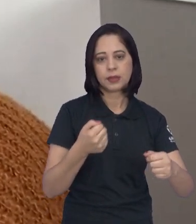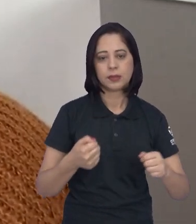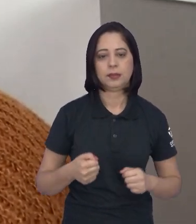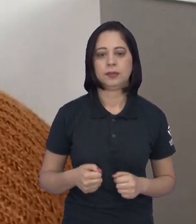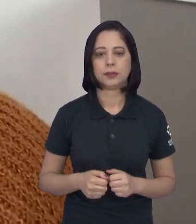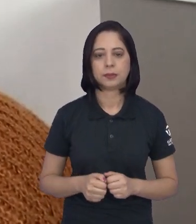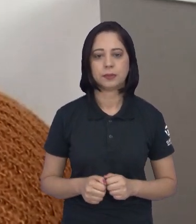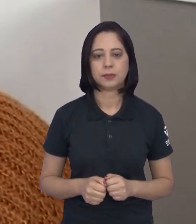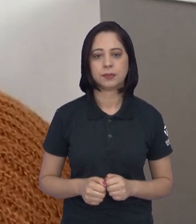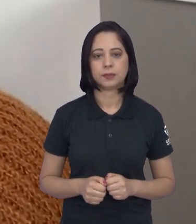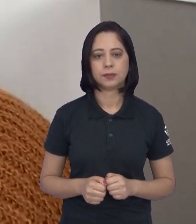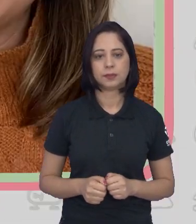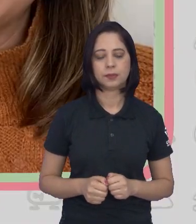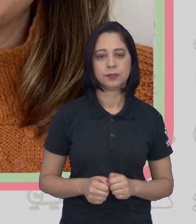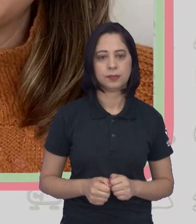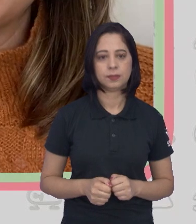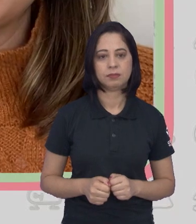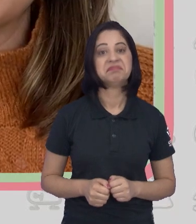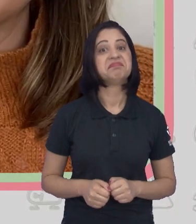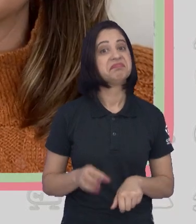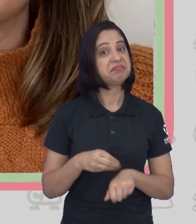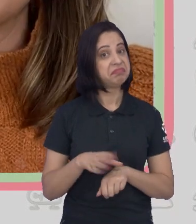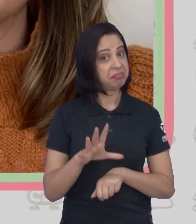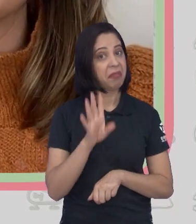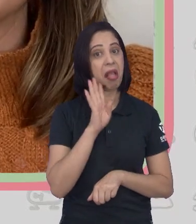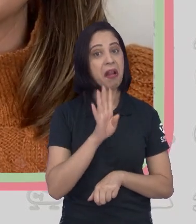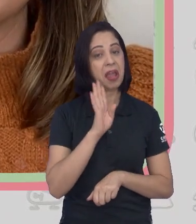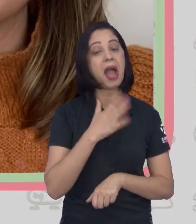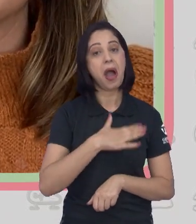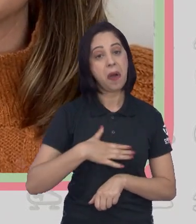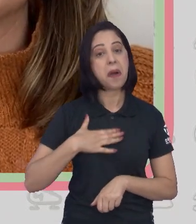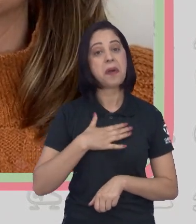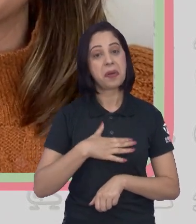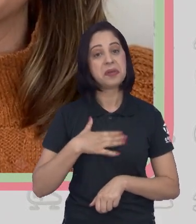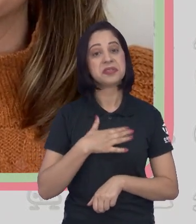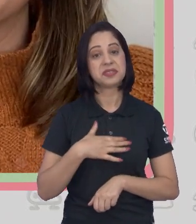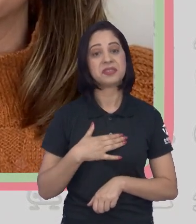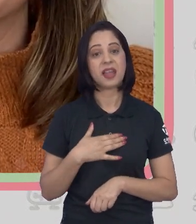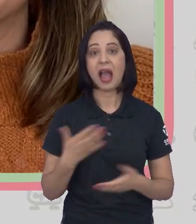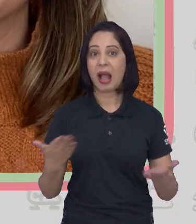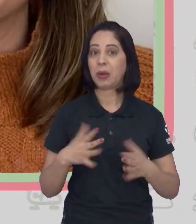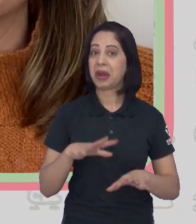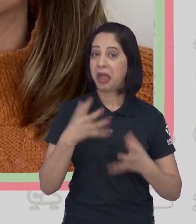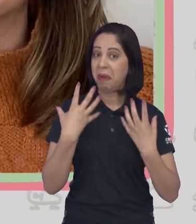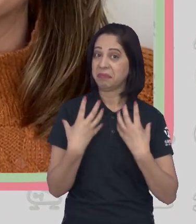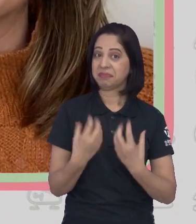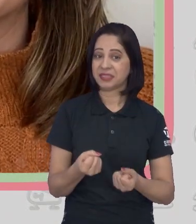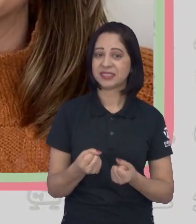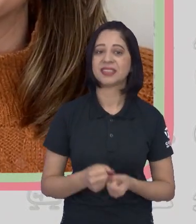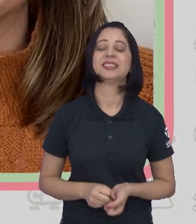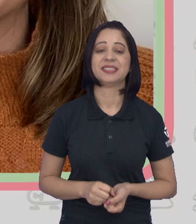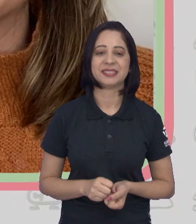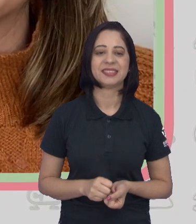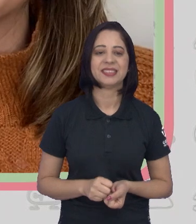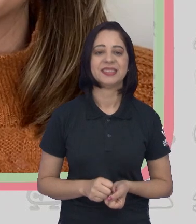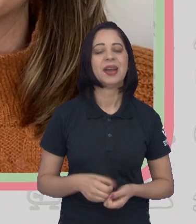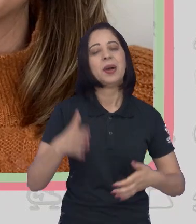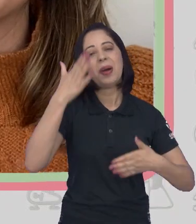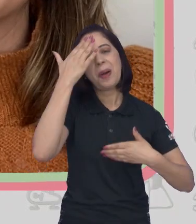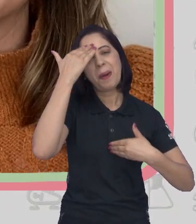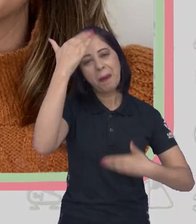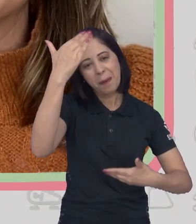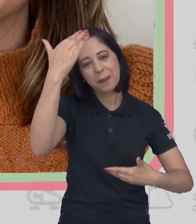do alimento Poxa que dica legal hein gostei muito bom vou adotar Ana muito obrigada pela